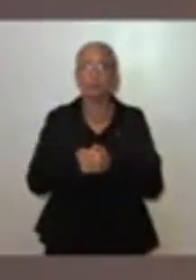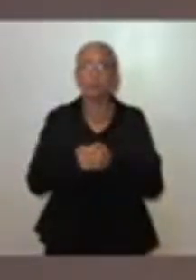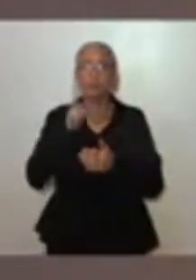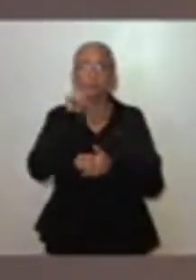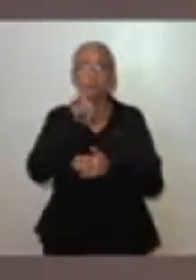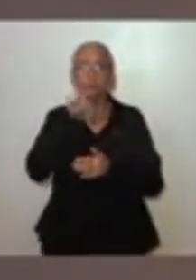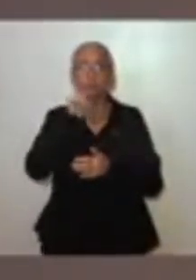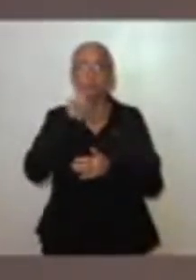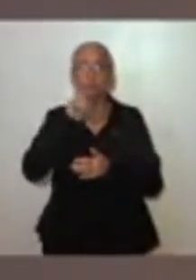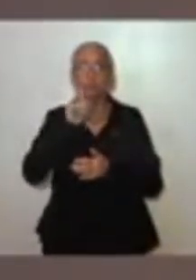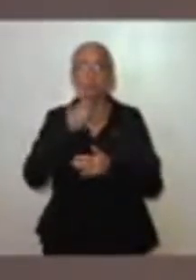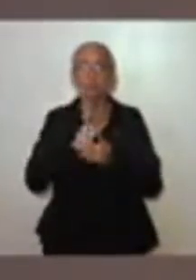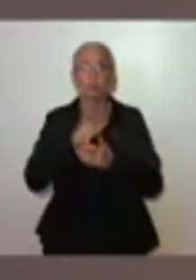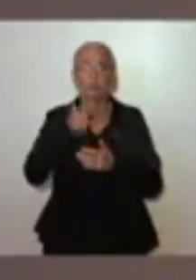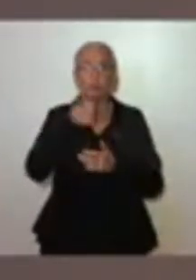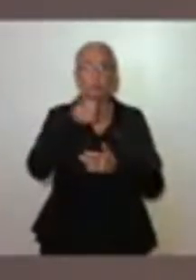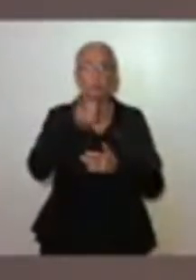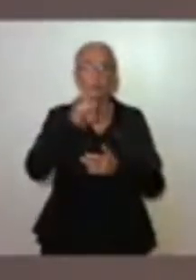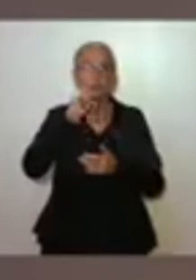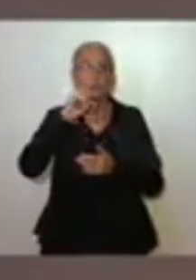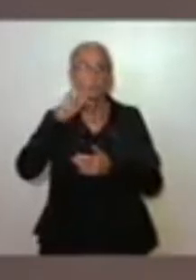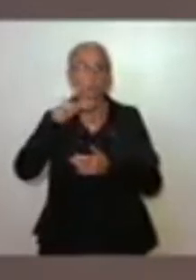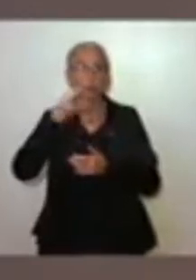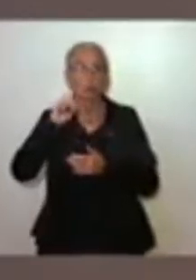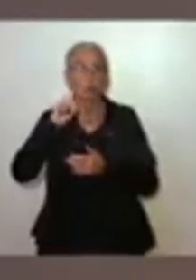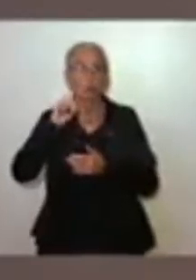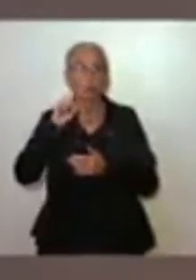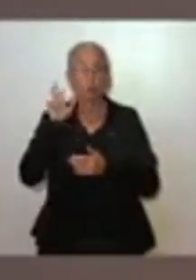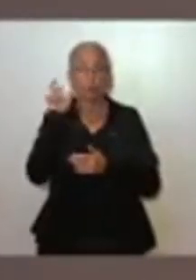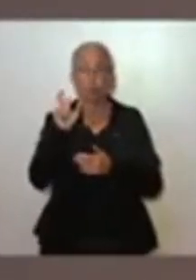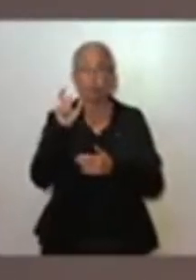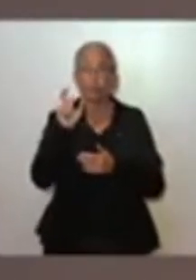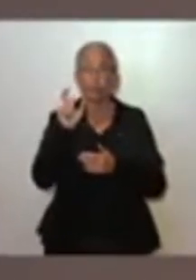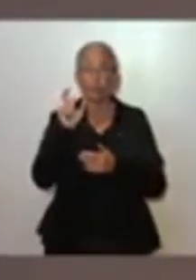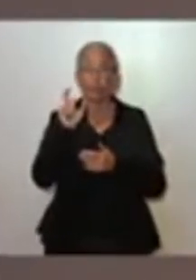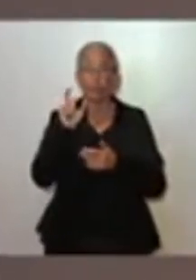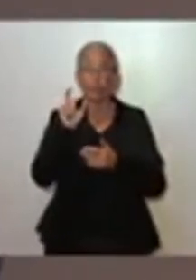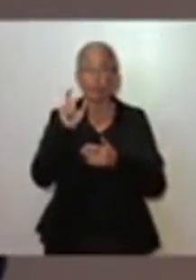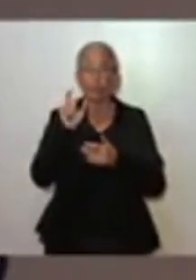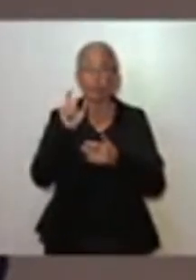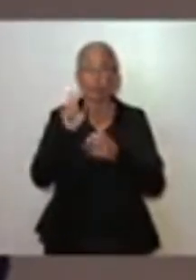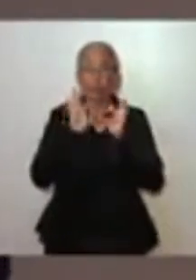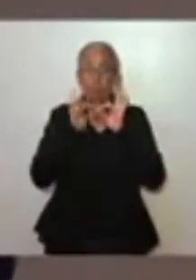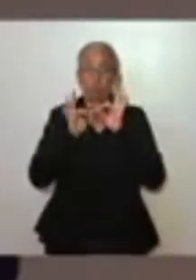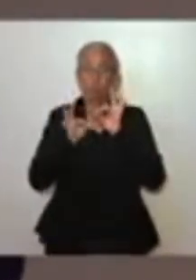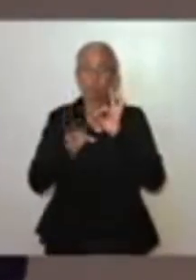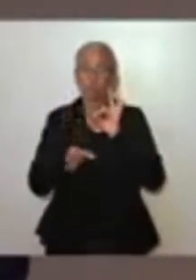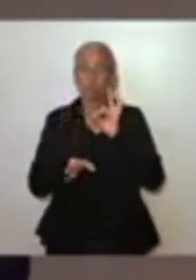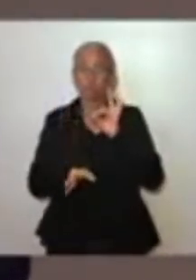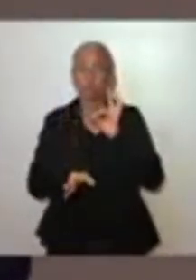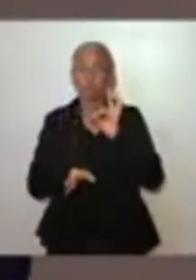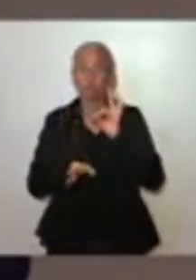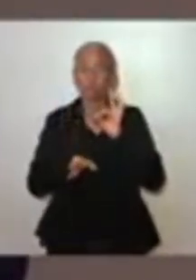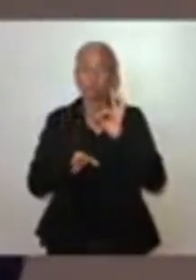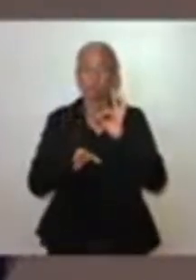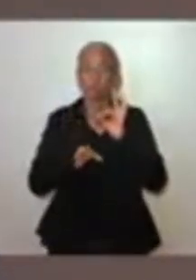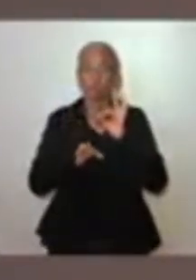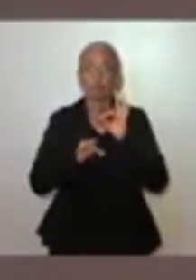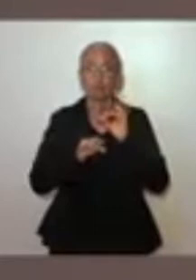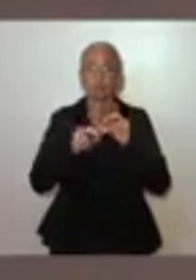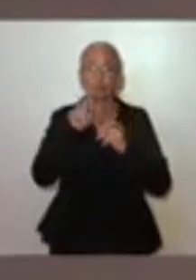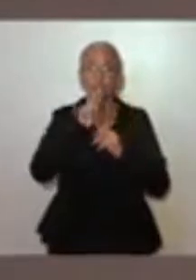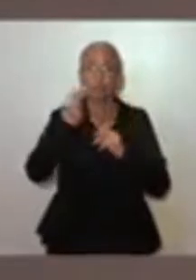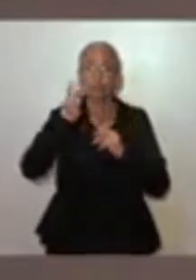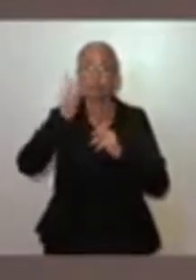Washington com 130 palavras Oi e o maior discurso foi feito por um cavaleiro de nome William Harrison